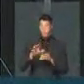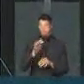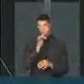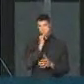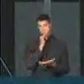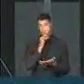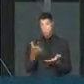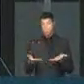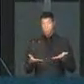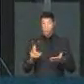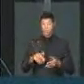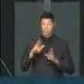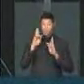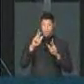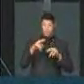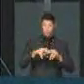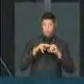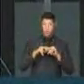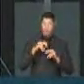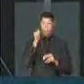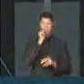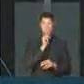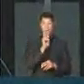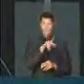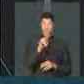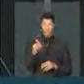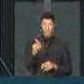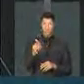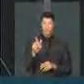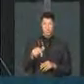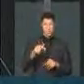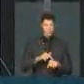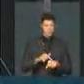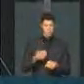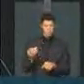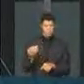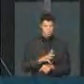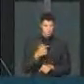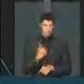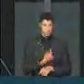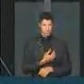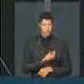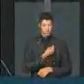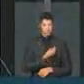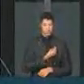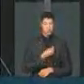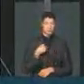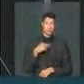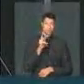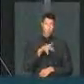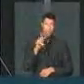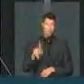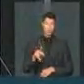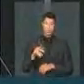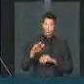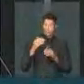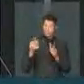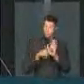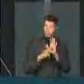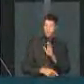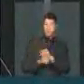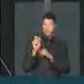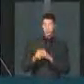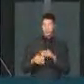exemplo, que hoje é liderada por uma professora. E isso é um momento novo que nós estamos vivendo. Uma professora da rede,